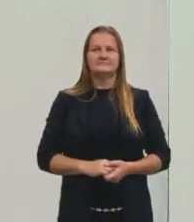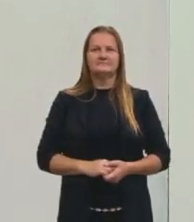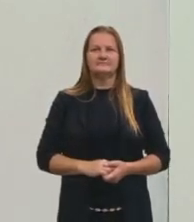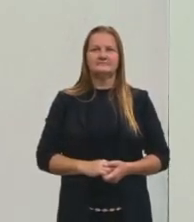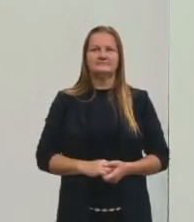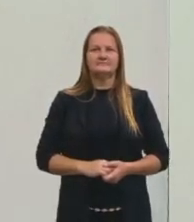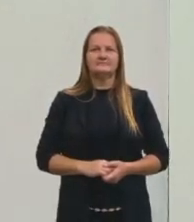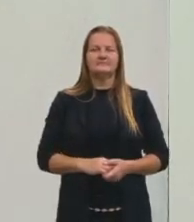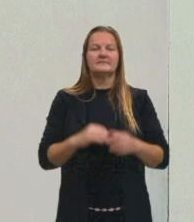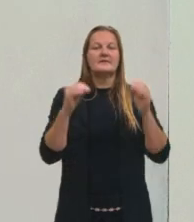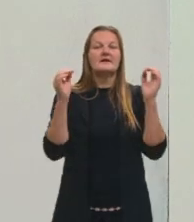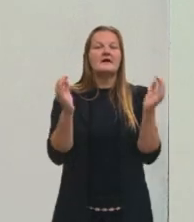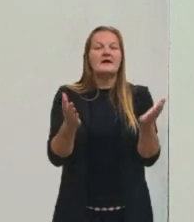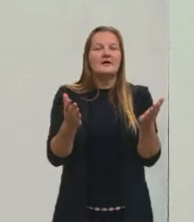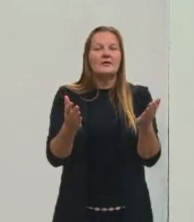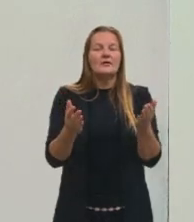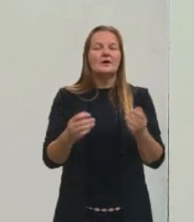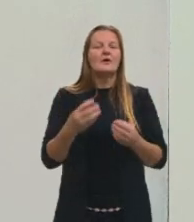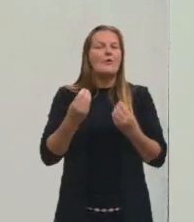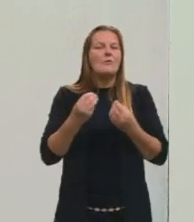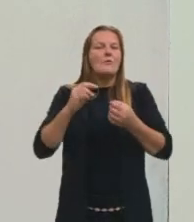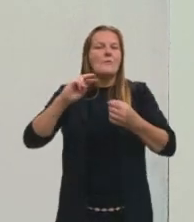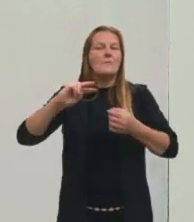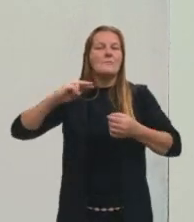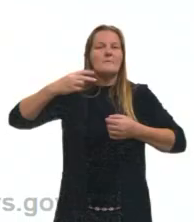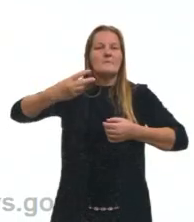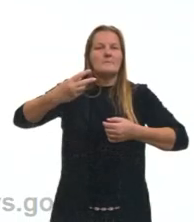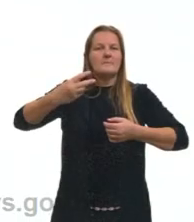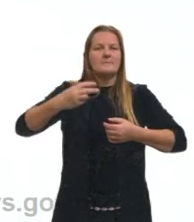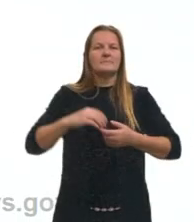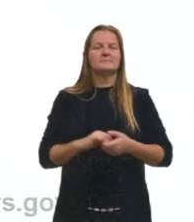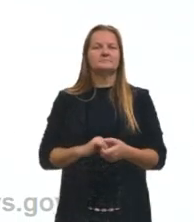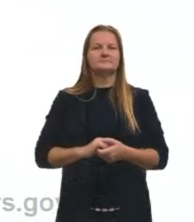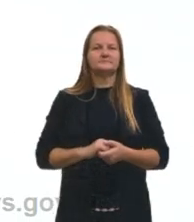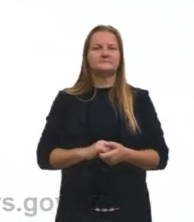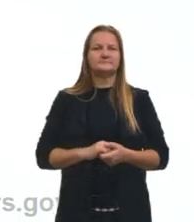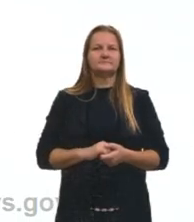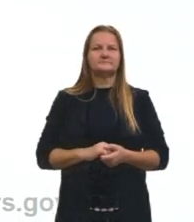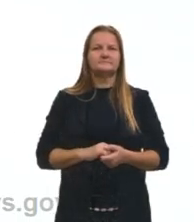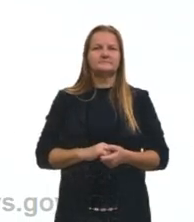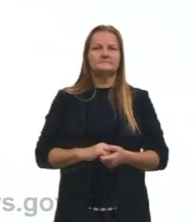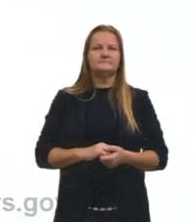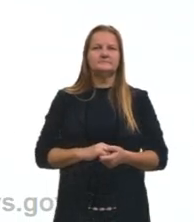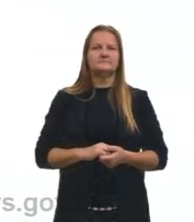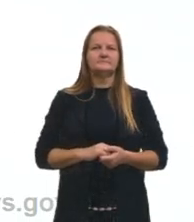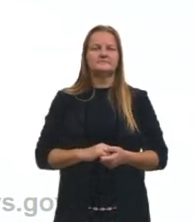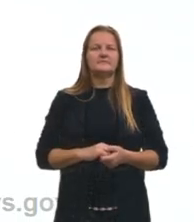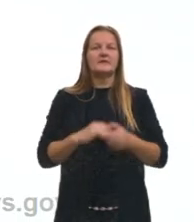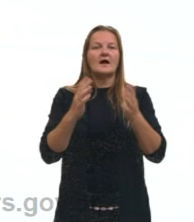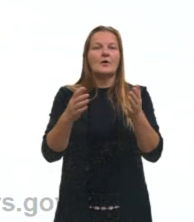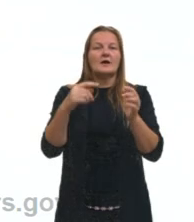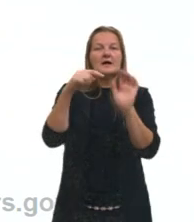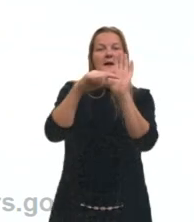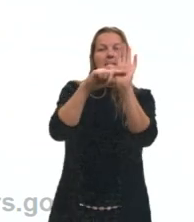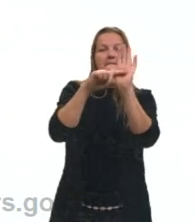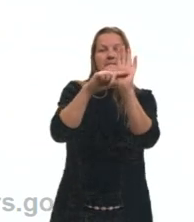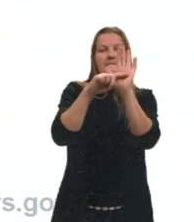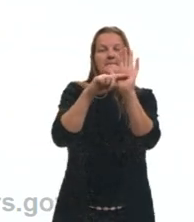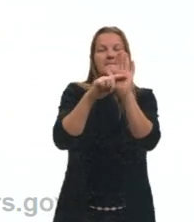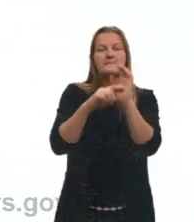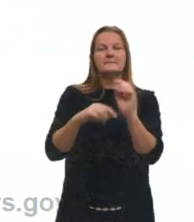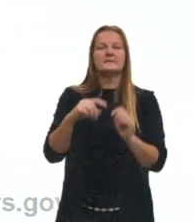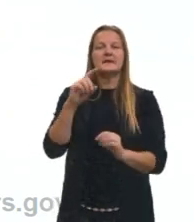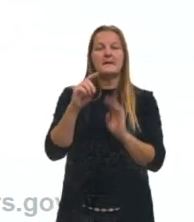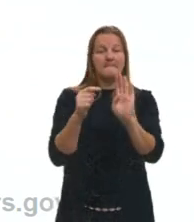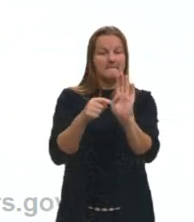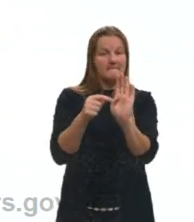Ah tá e agora a potência com o o expoente negativo de base 10 com